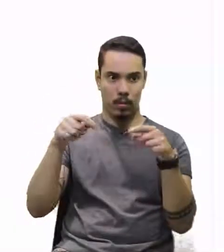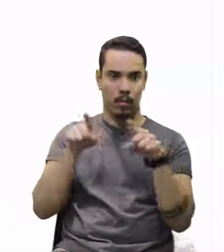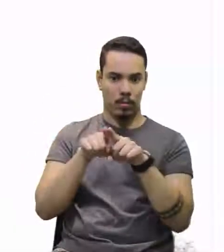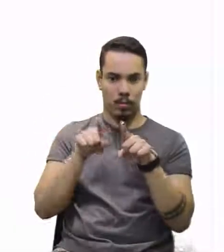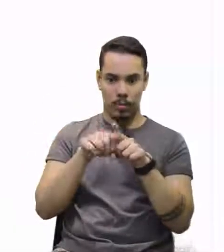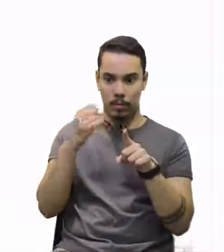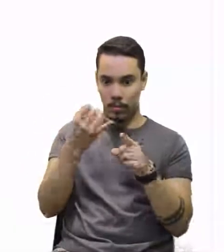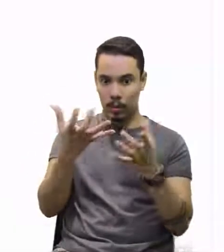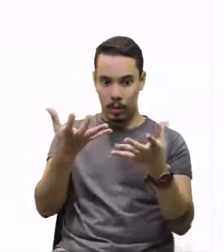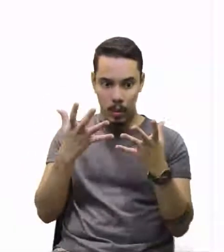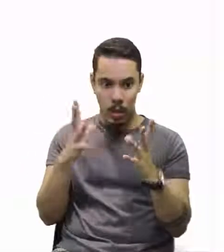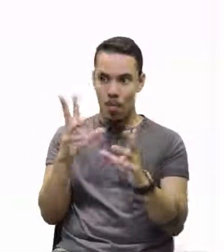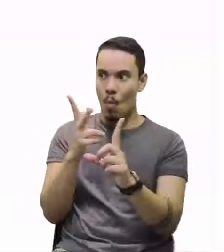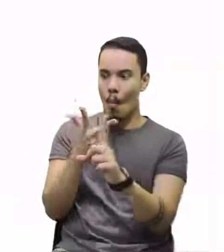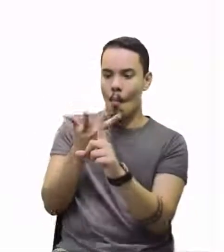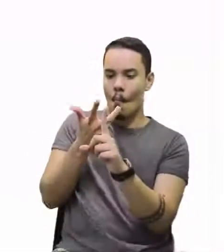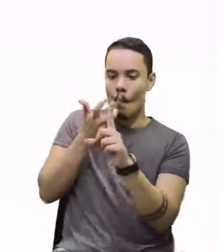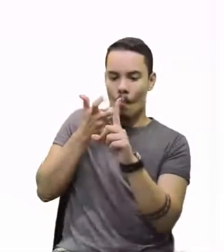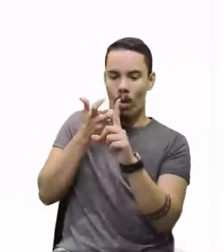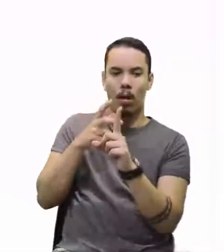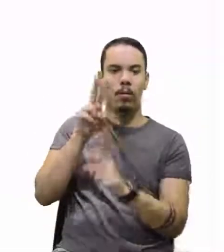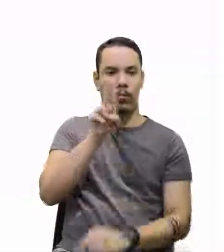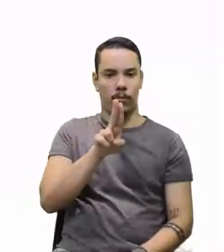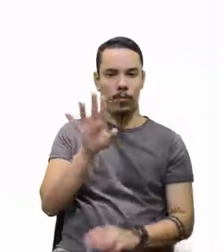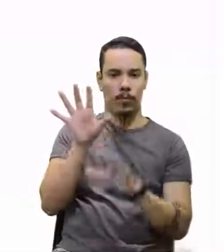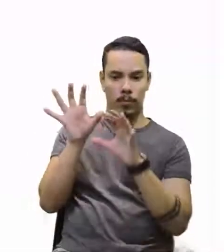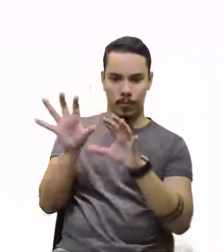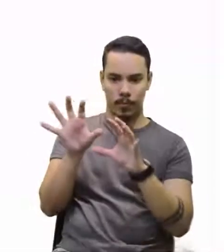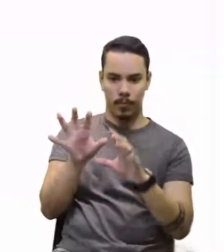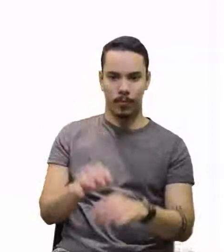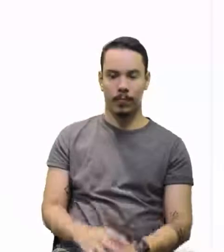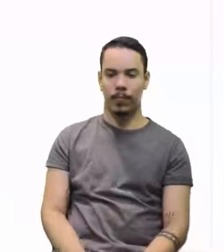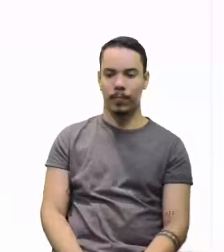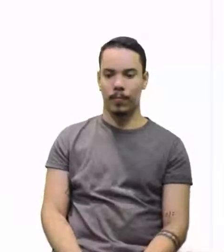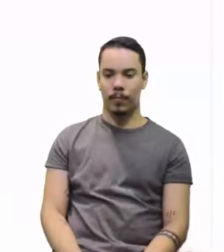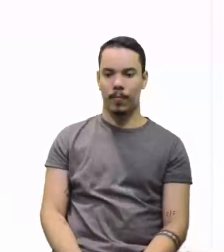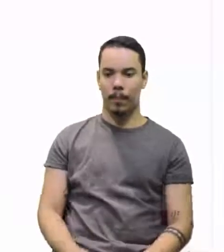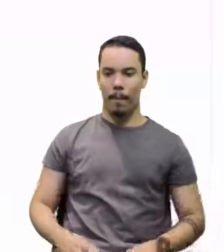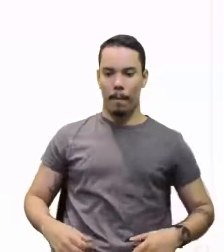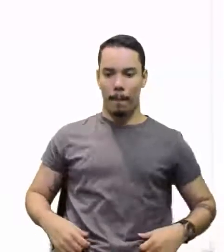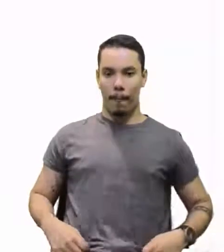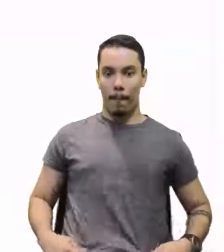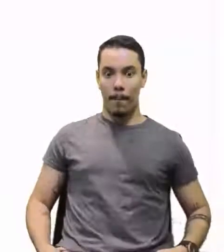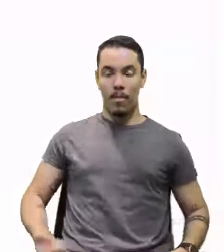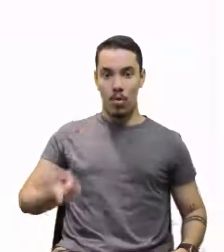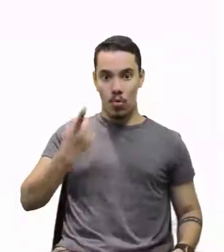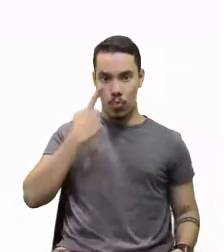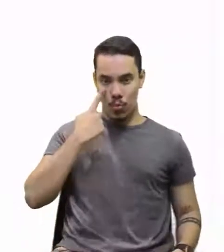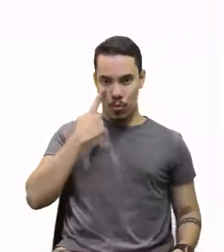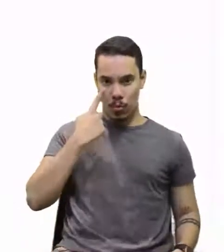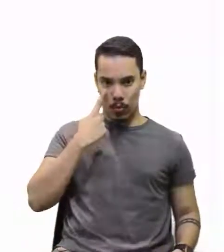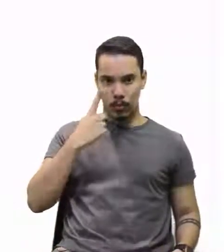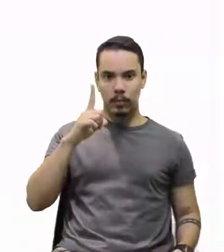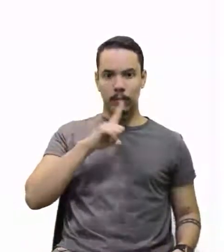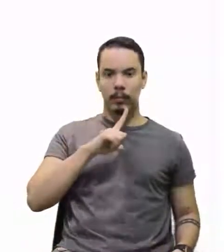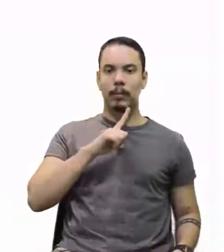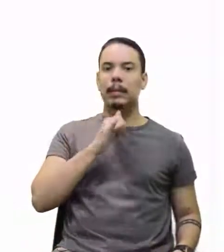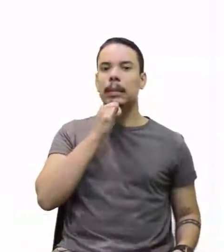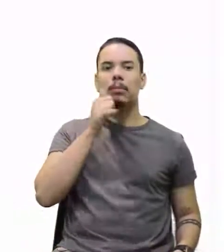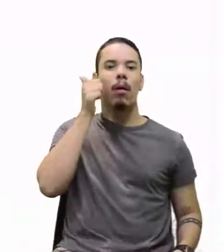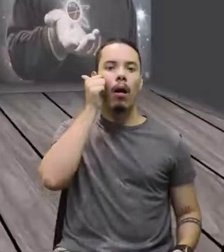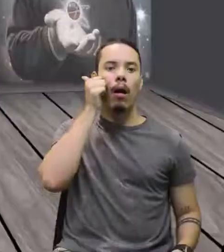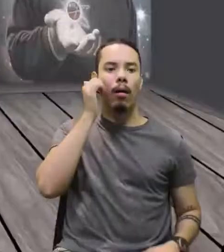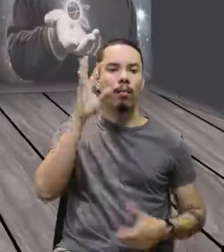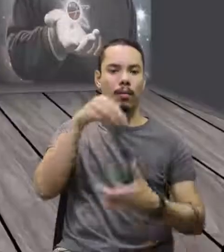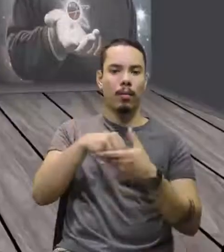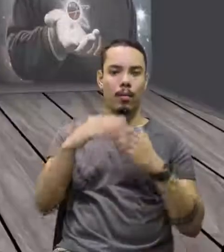você quiser filtrar a radiofrequência, você utiliza. É, você vê, pessoal, olha bem, você tem um rádio no carro, por exemplo,